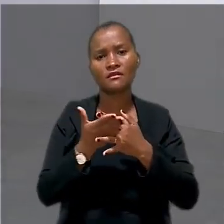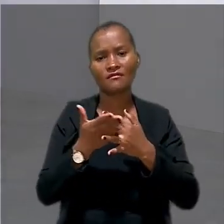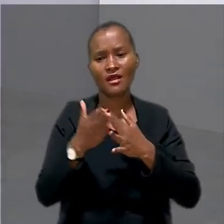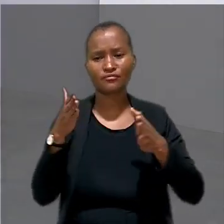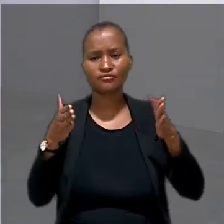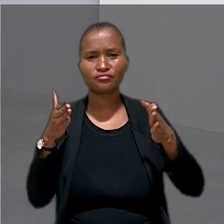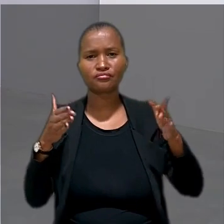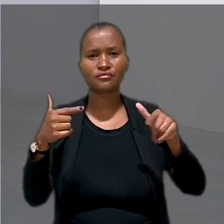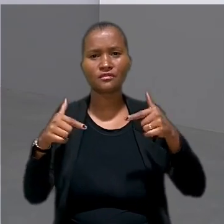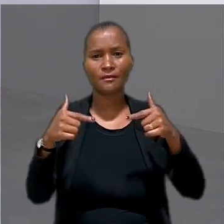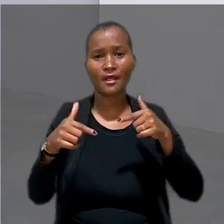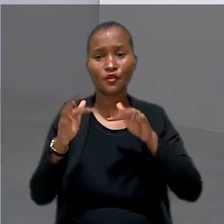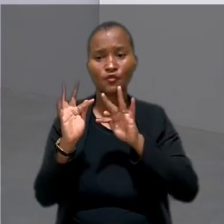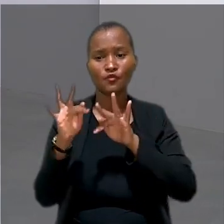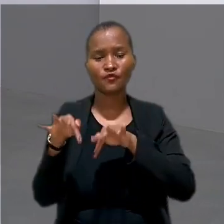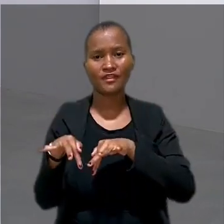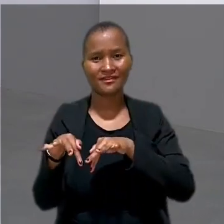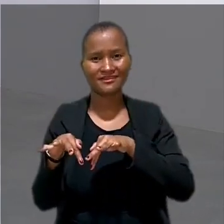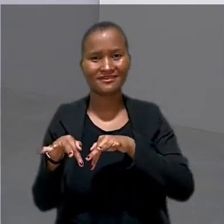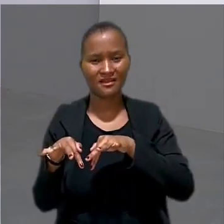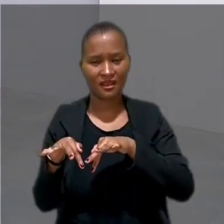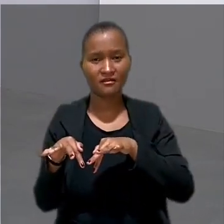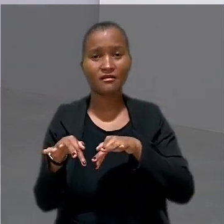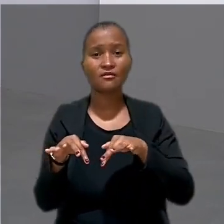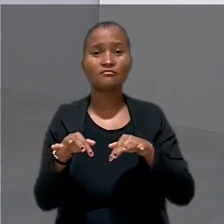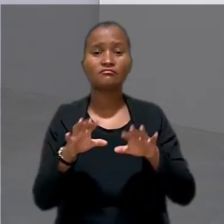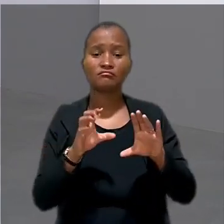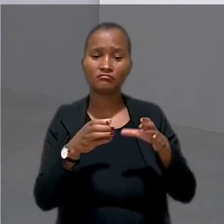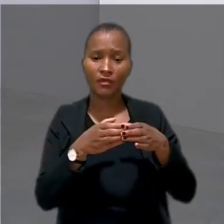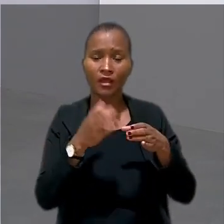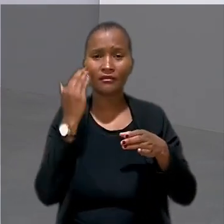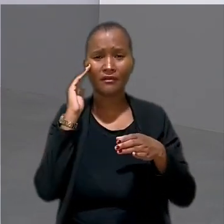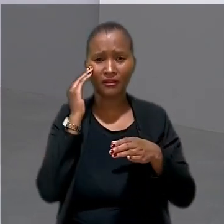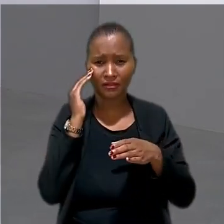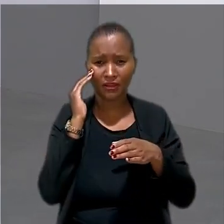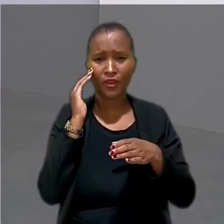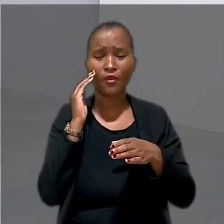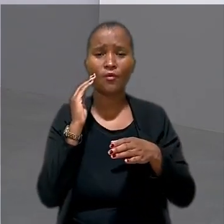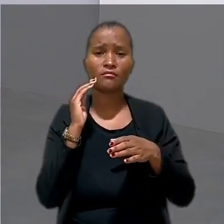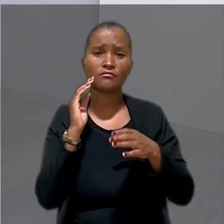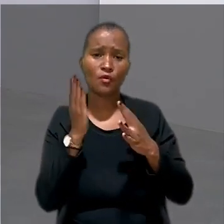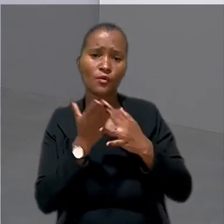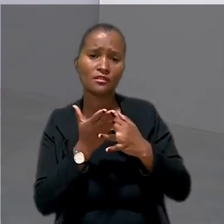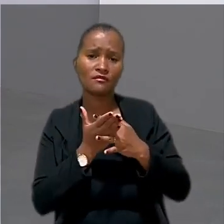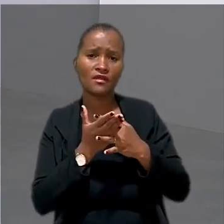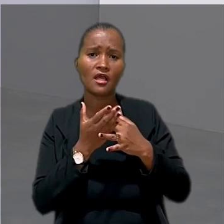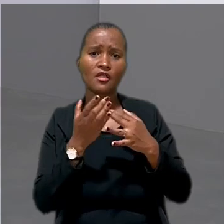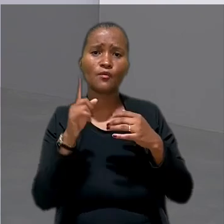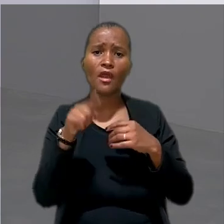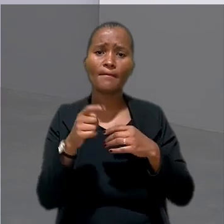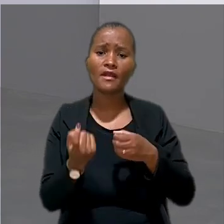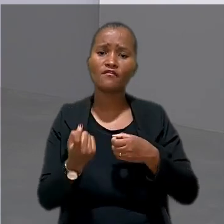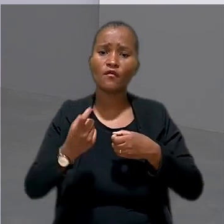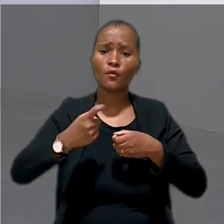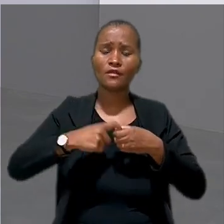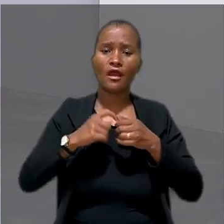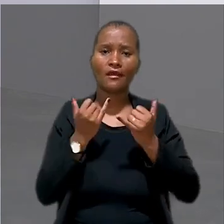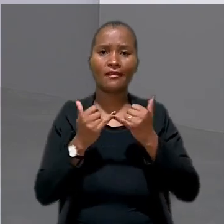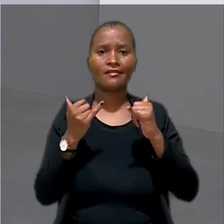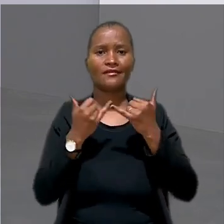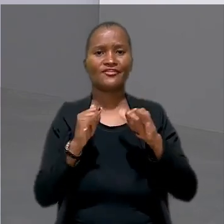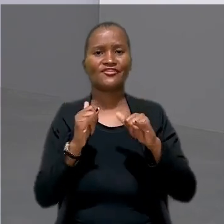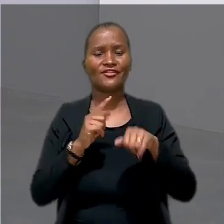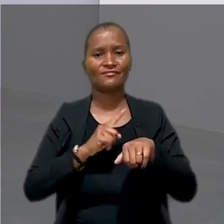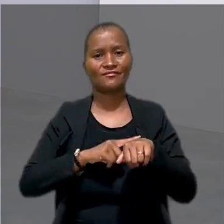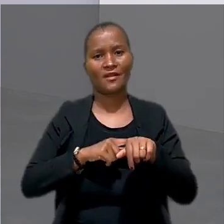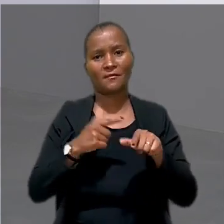intervalo intrajornada no fim do expediente. O colegiado observou que a razão do intervalo é permitir a recuperação das energias durante